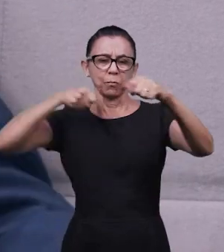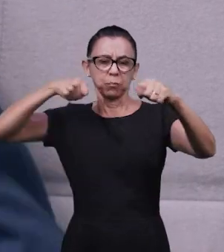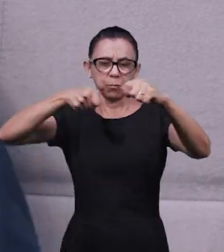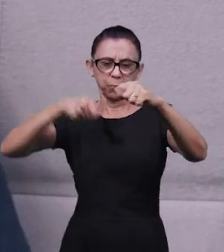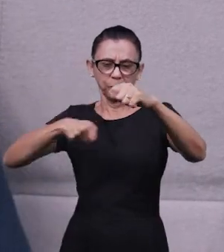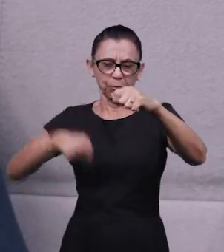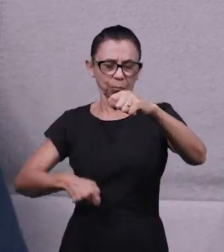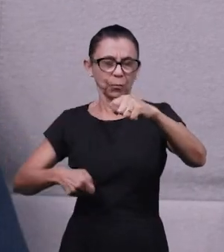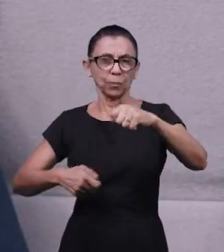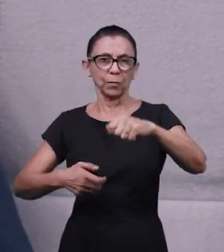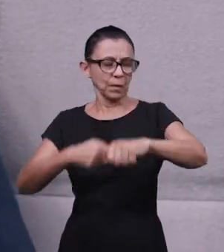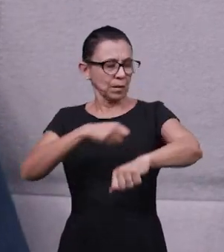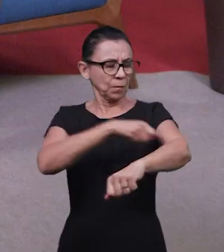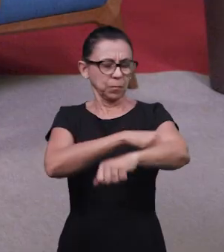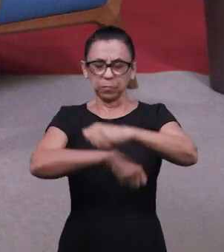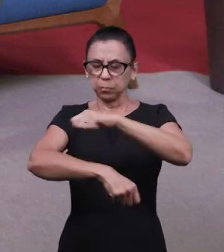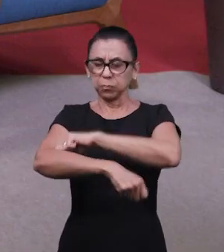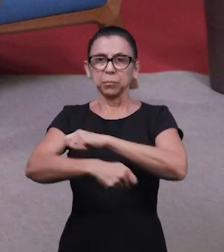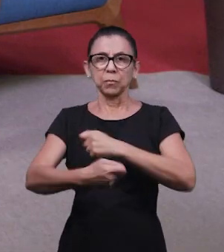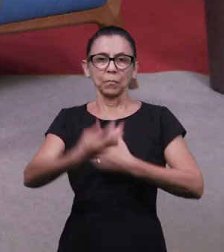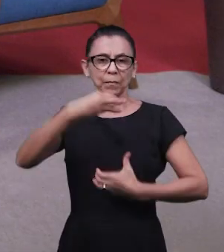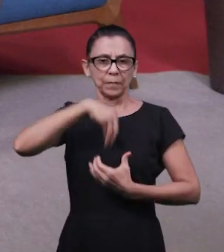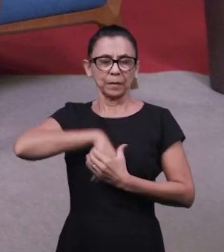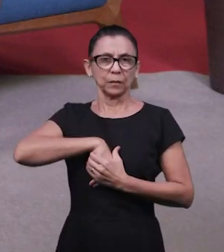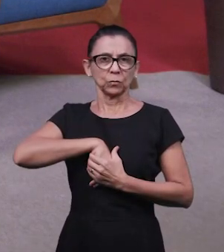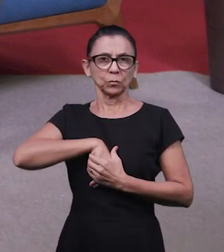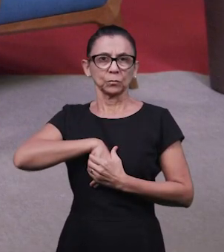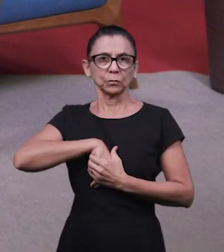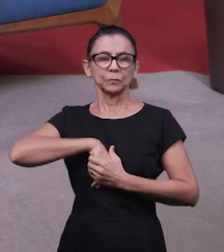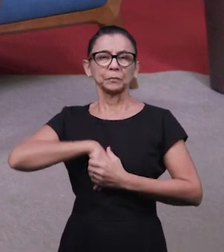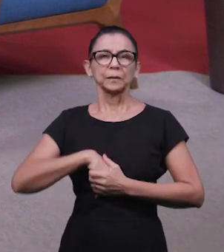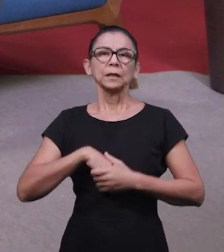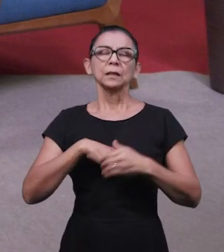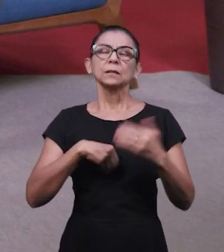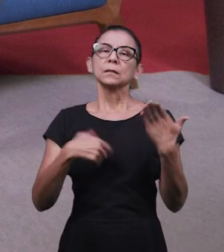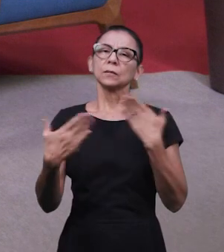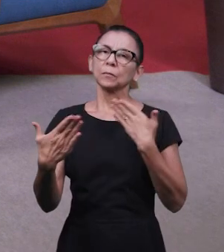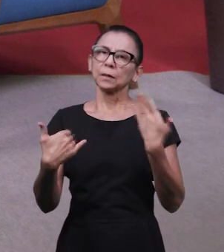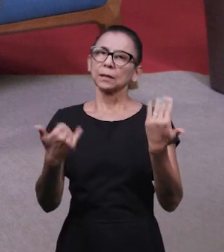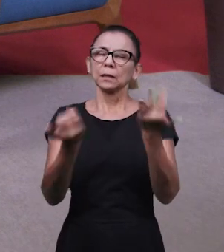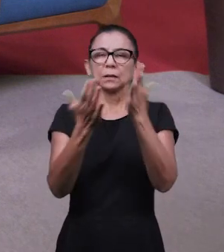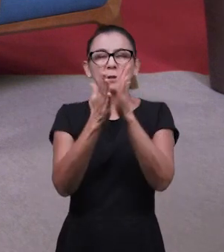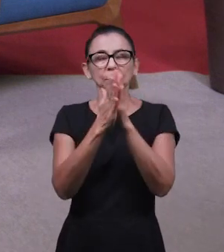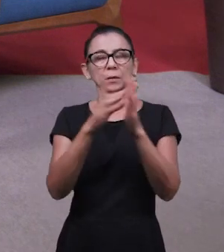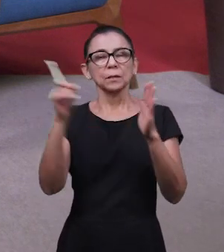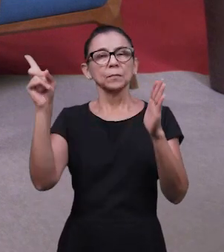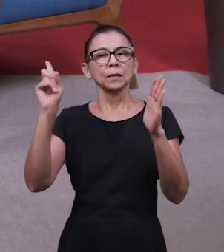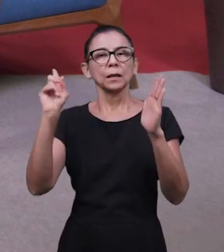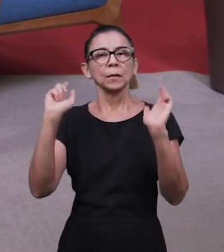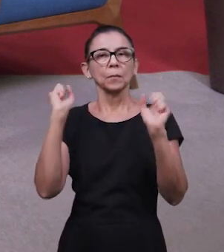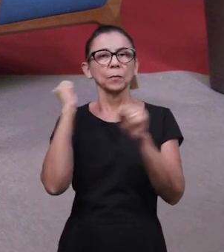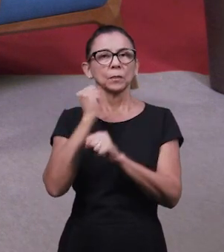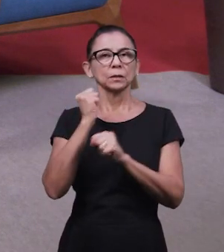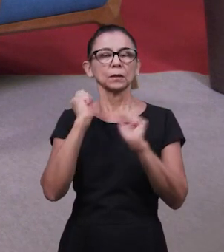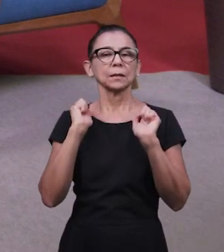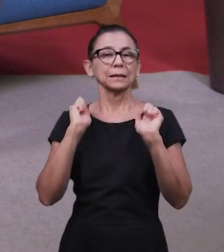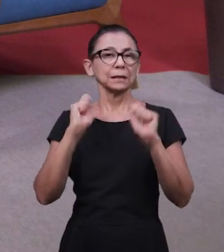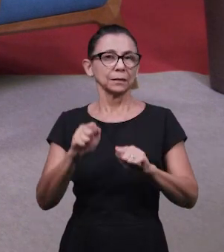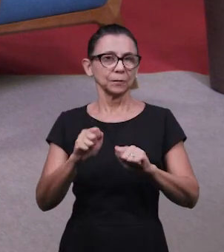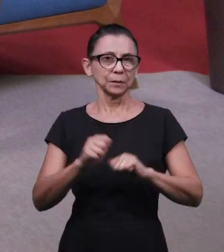os pensamentos e intenções do coração. Então a palavra, ela age exatamente,